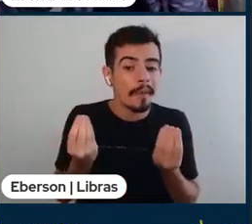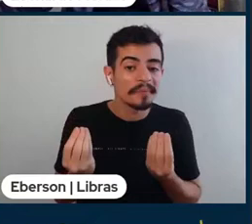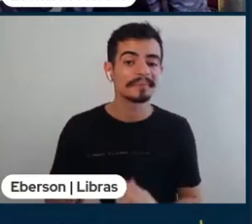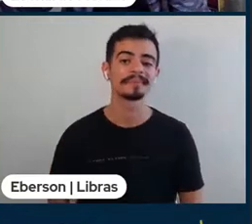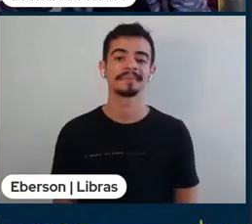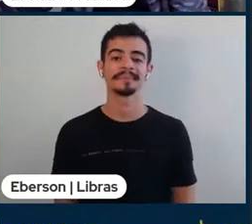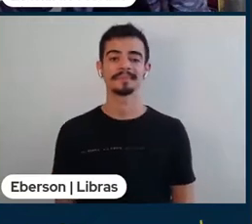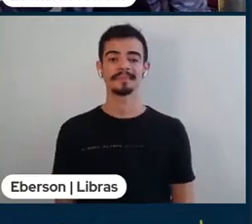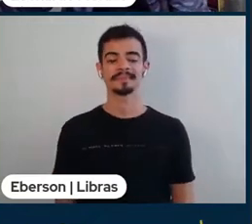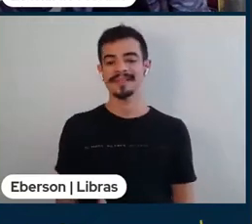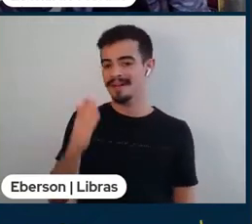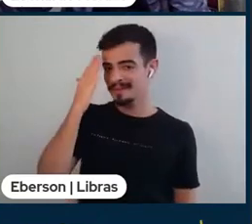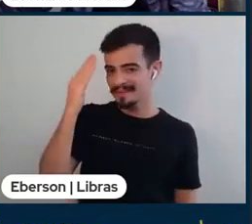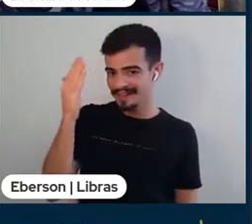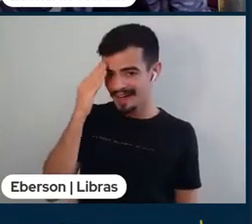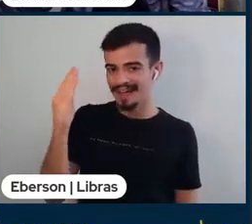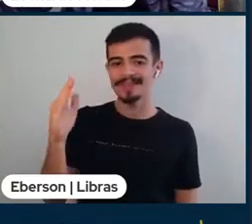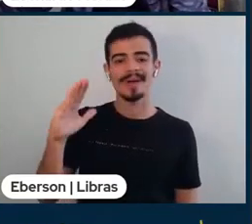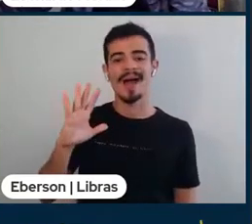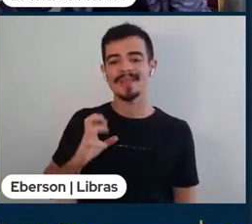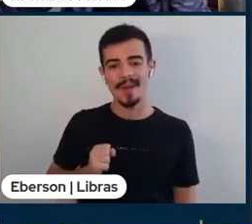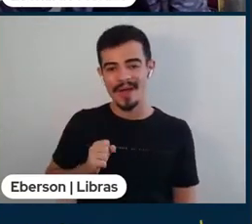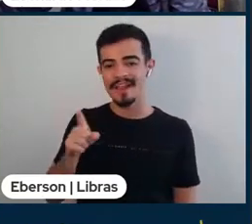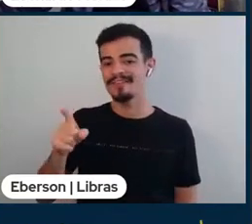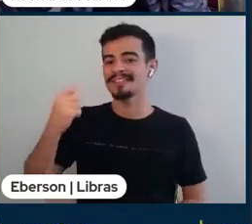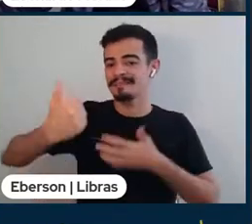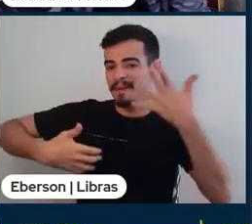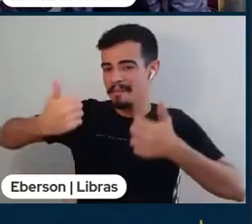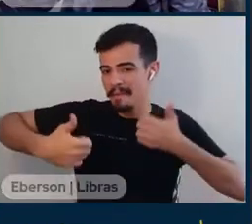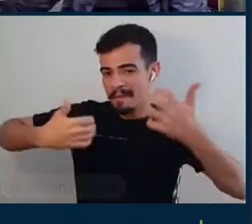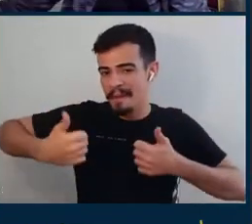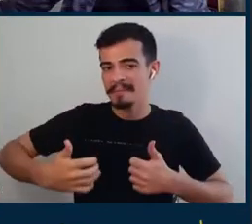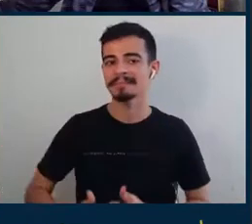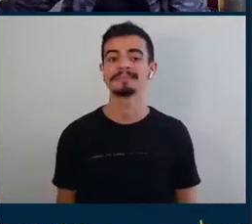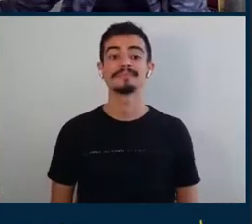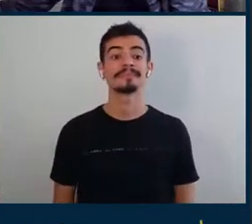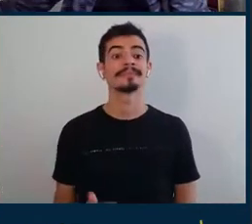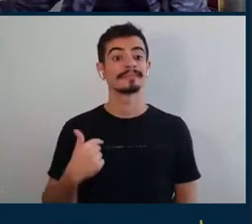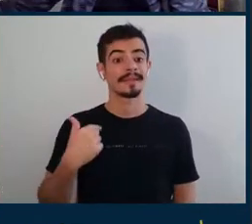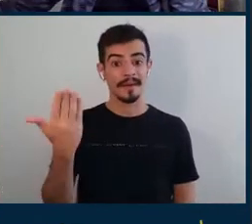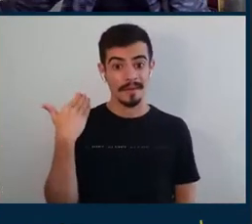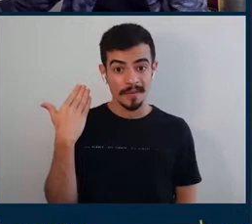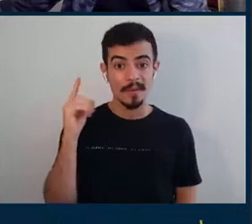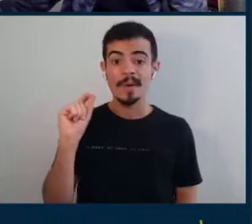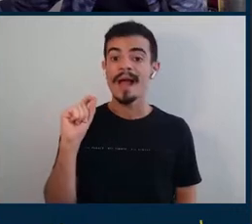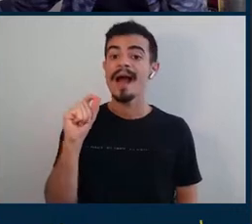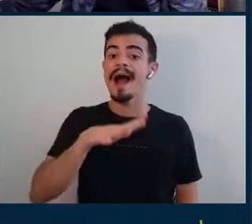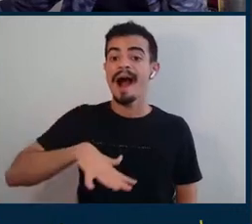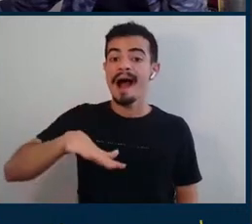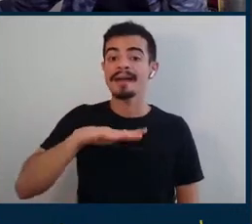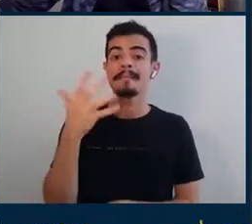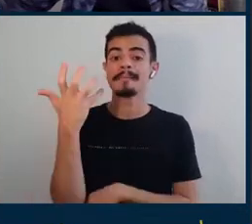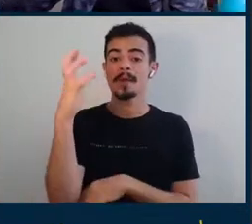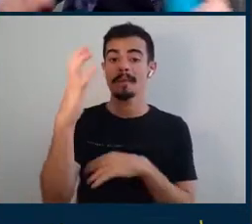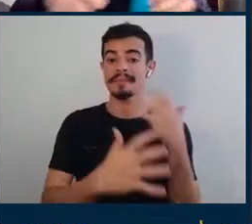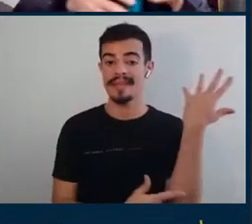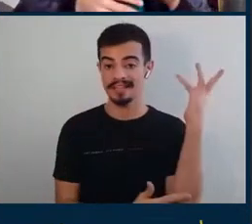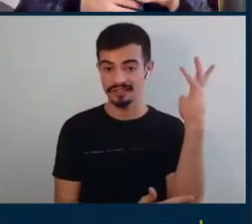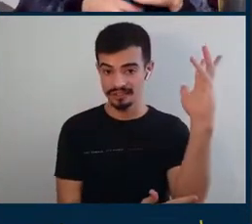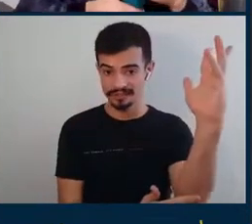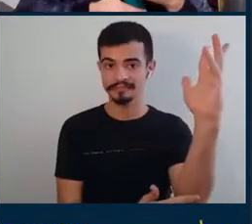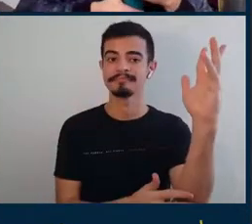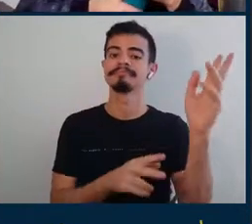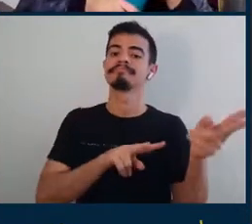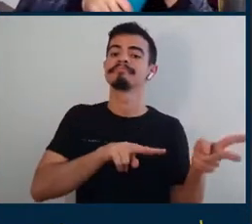Obrigada, Clara. Adorei suas palavras. Eu vim da área de meio ambiente, eu fiz uma transição de carreira para a área de